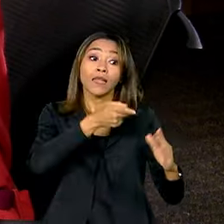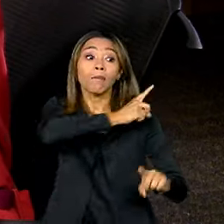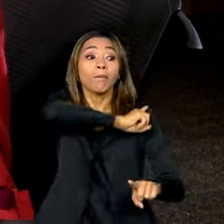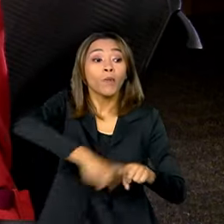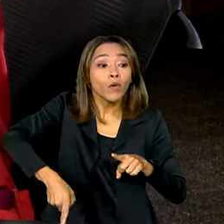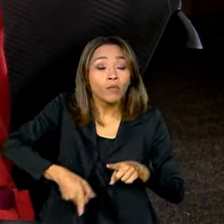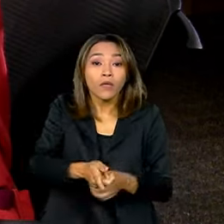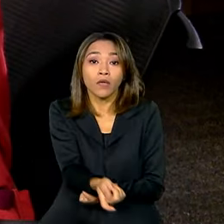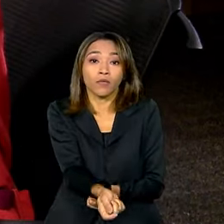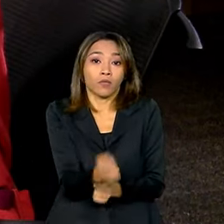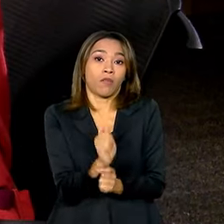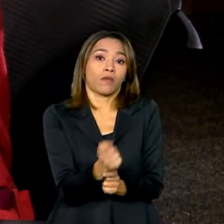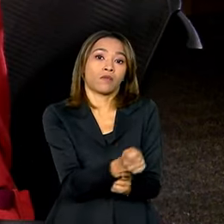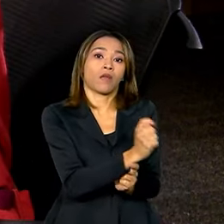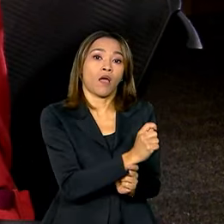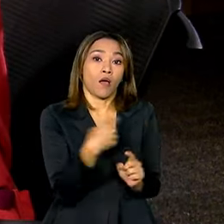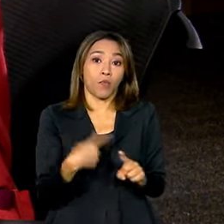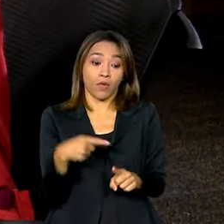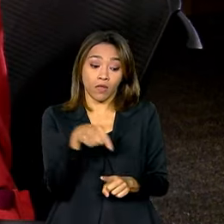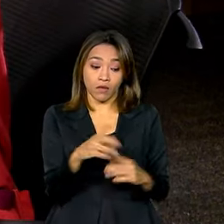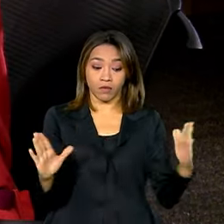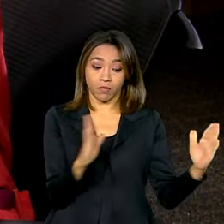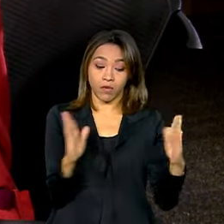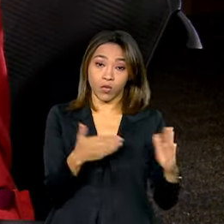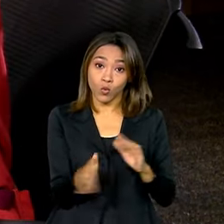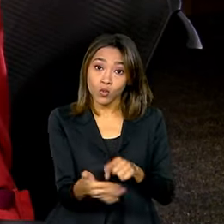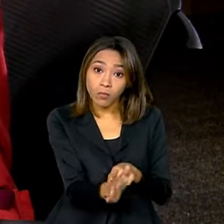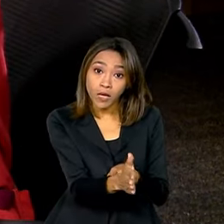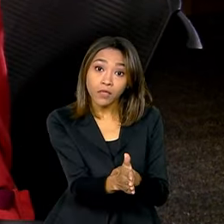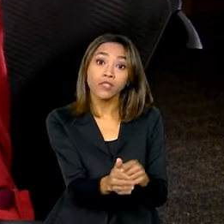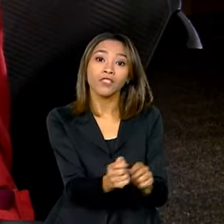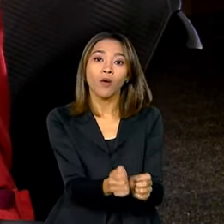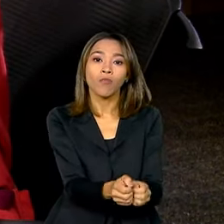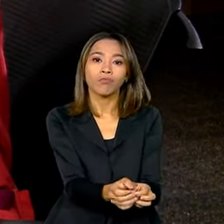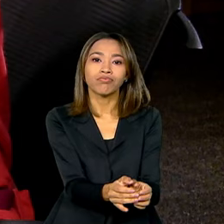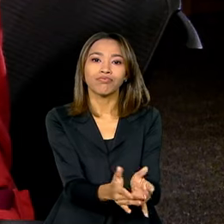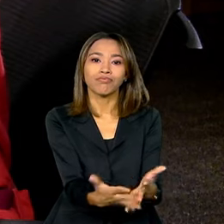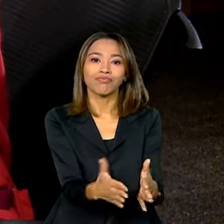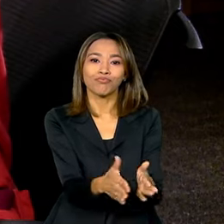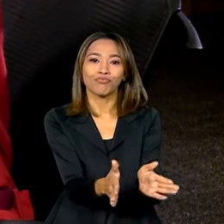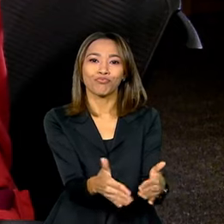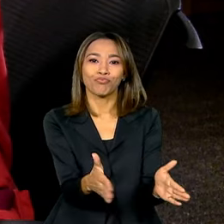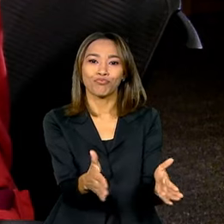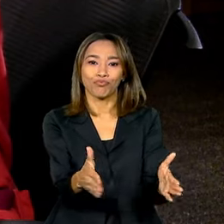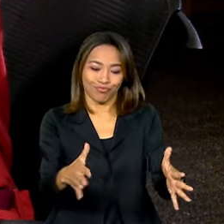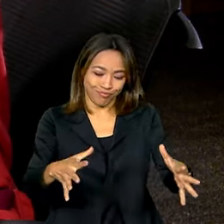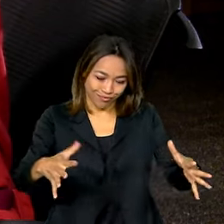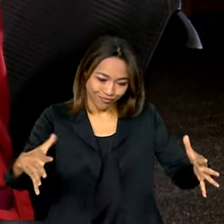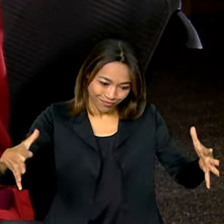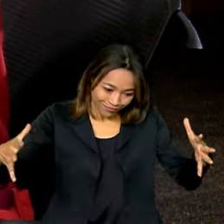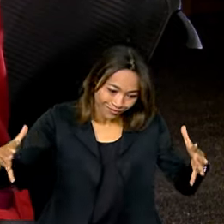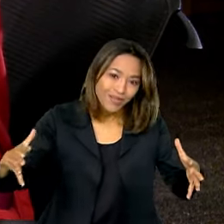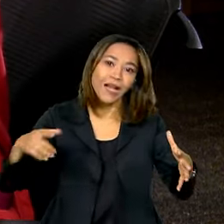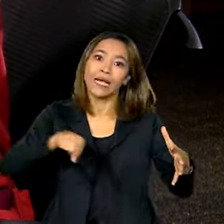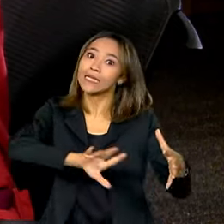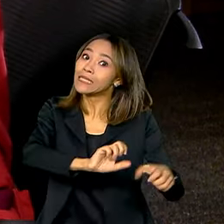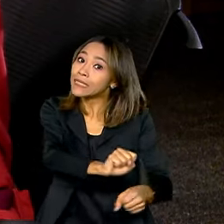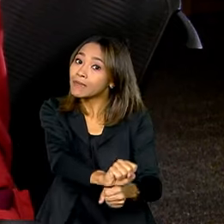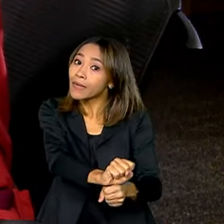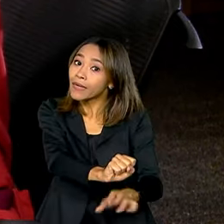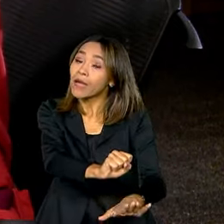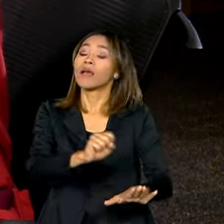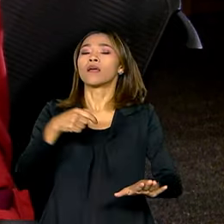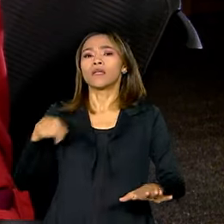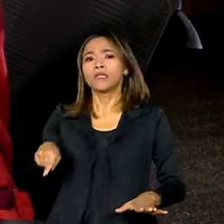proibidos de pescar, porque nesse período as espécies estão sendo preservadas. Então, essa é uma preocupação permanente